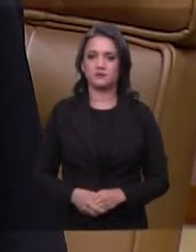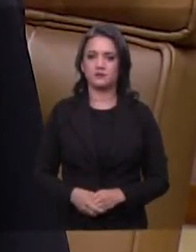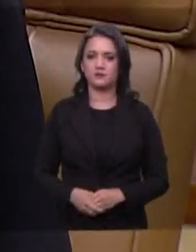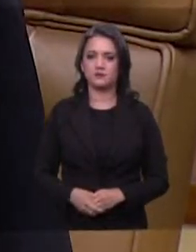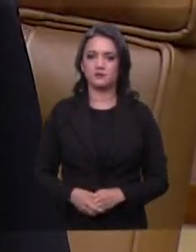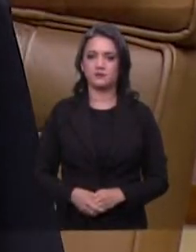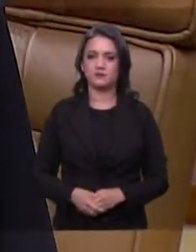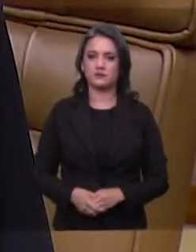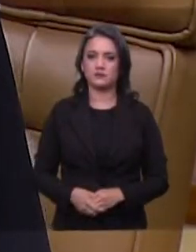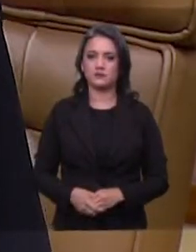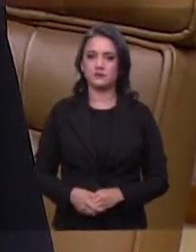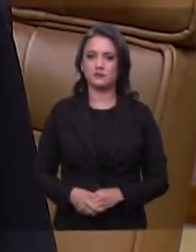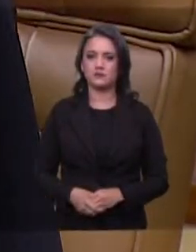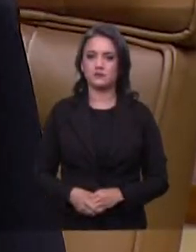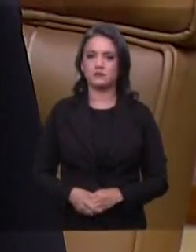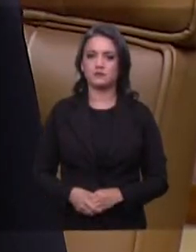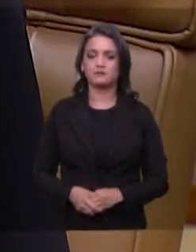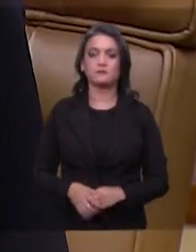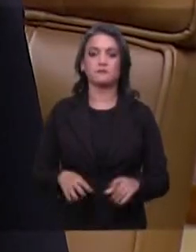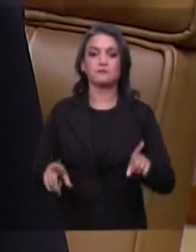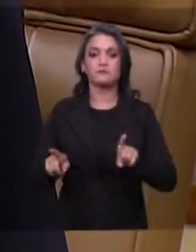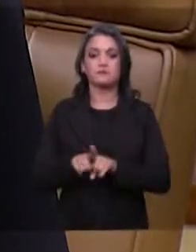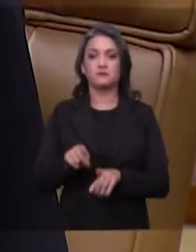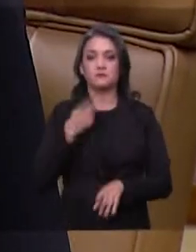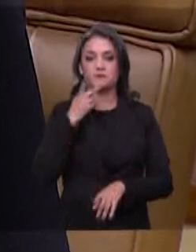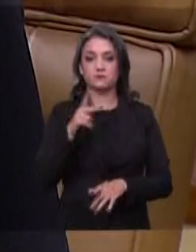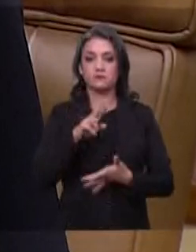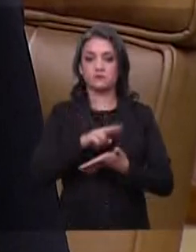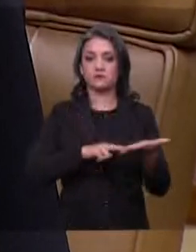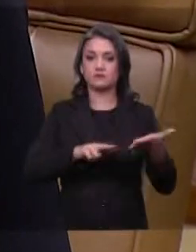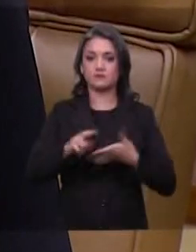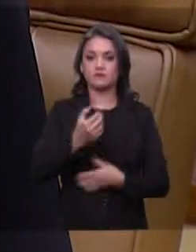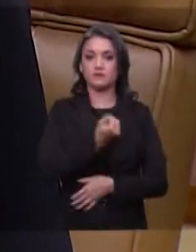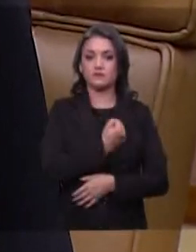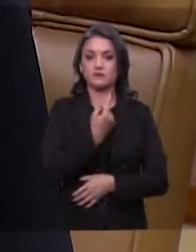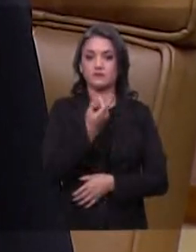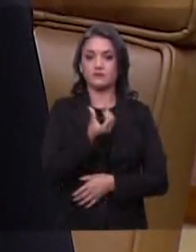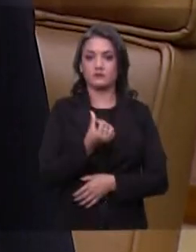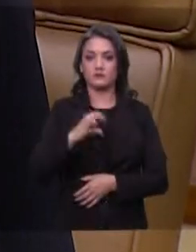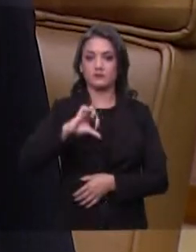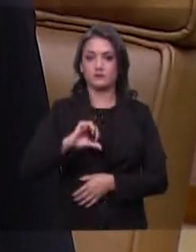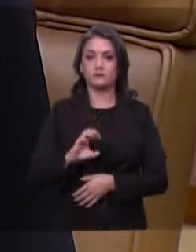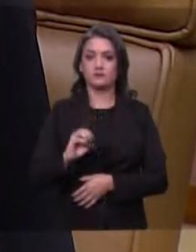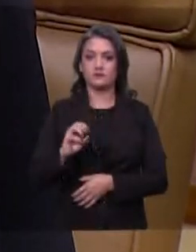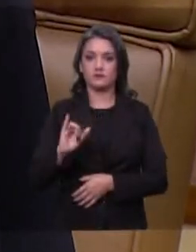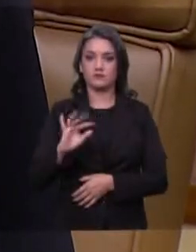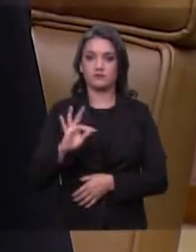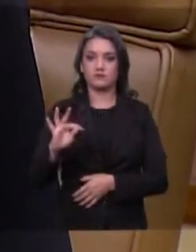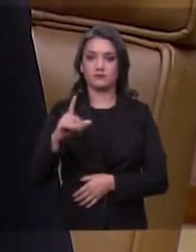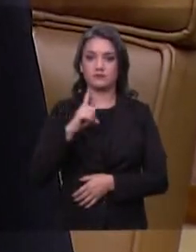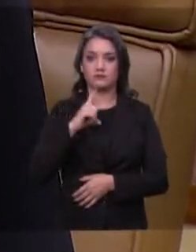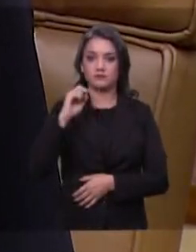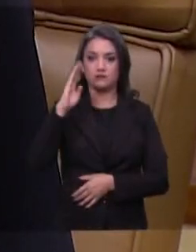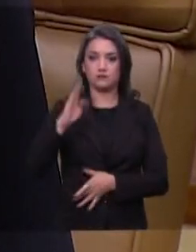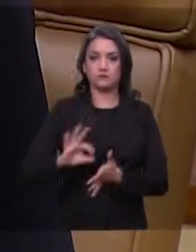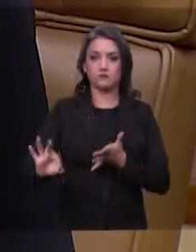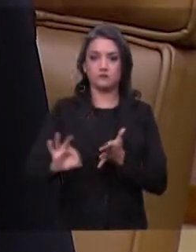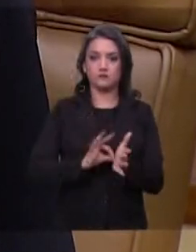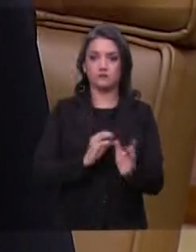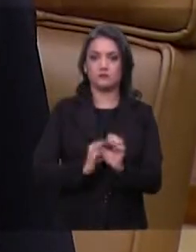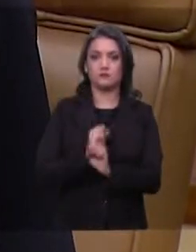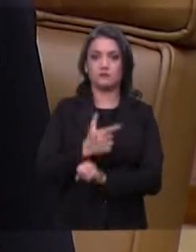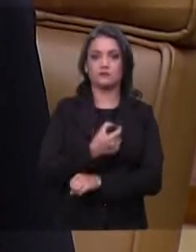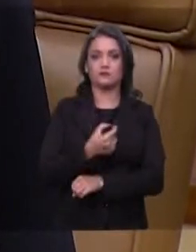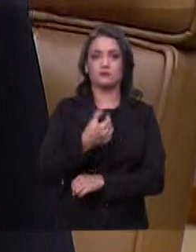Além disso, há que se consignar que a Convenção 169 da OIT, ratificada pelo Brasil em 2002 e promulgada